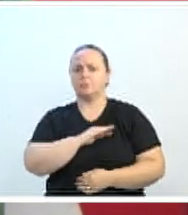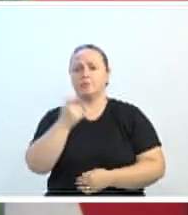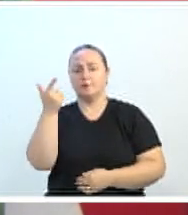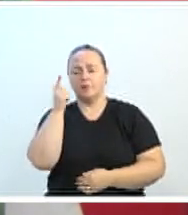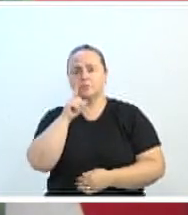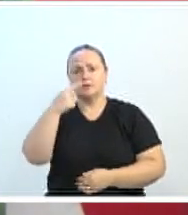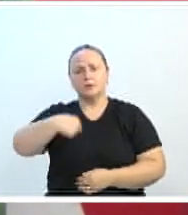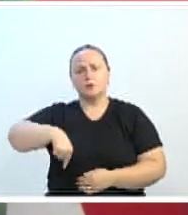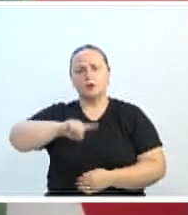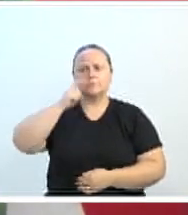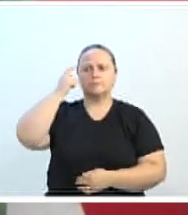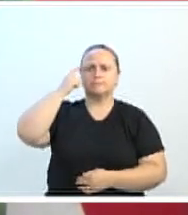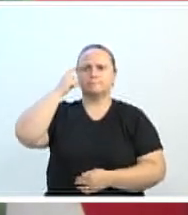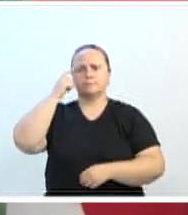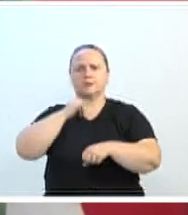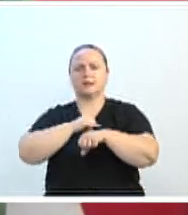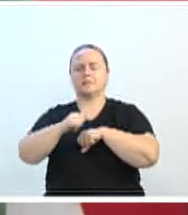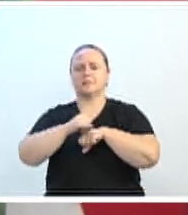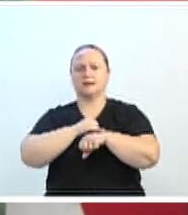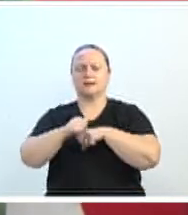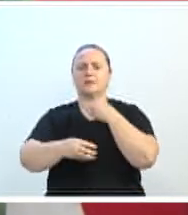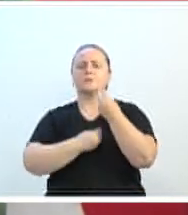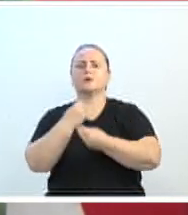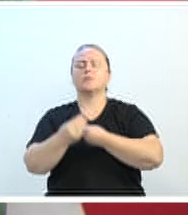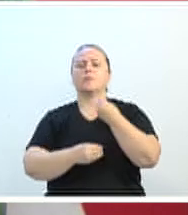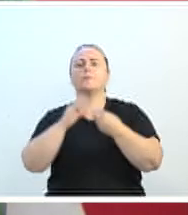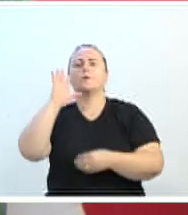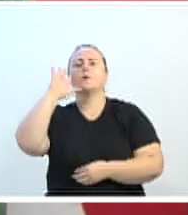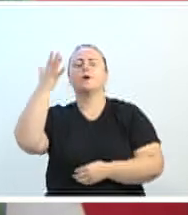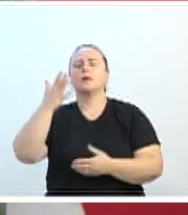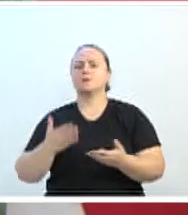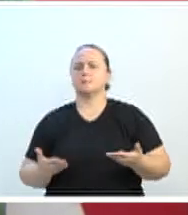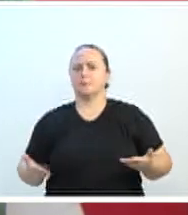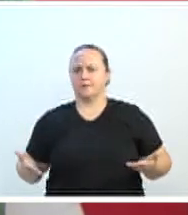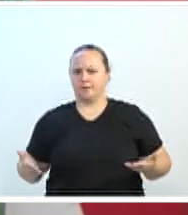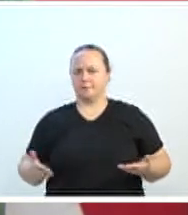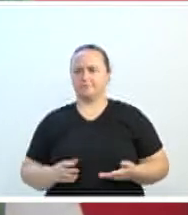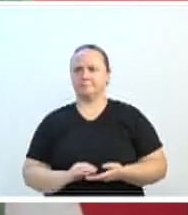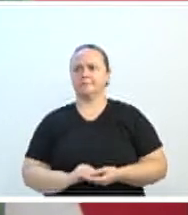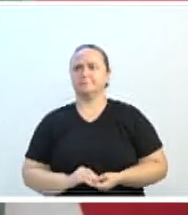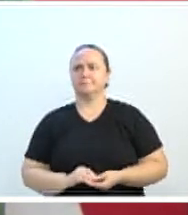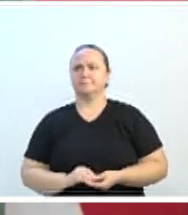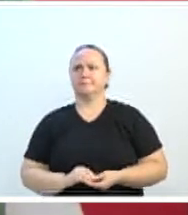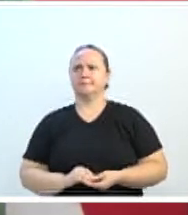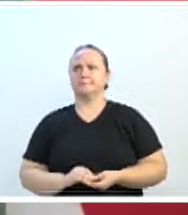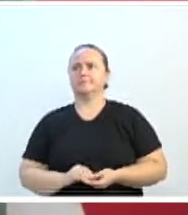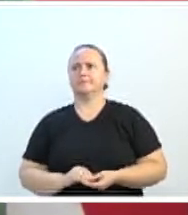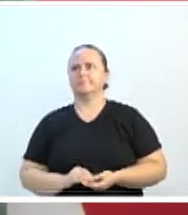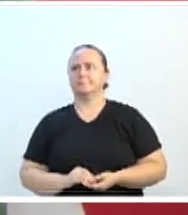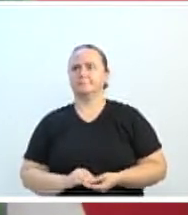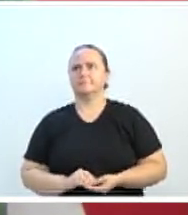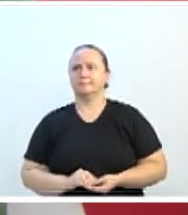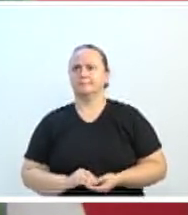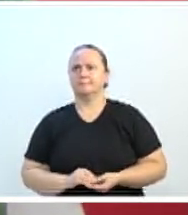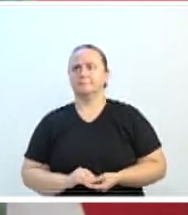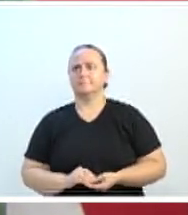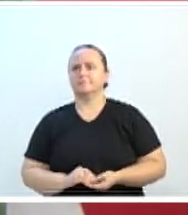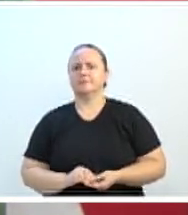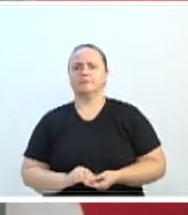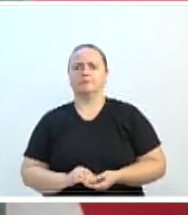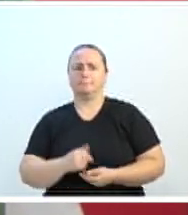uma alternativa. Nós não podemos ter a irresponsabilidade de não aprovarmos nada e